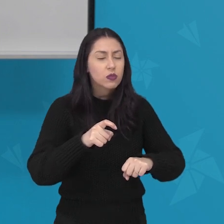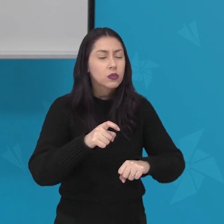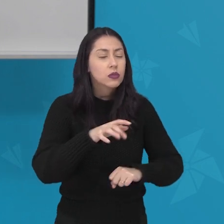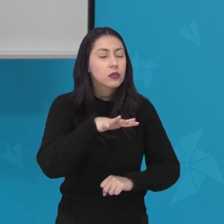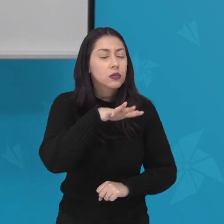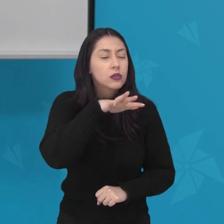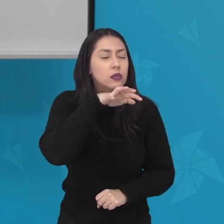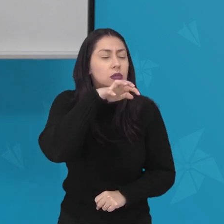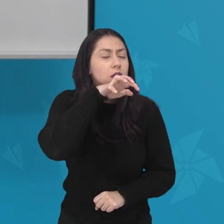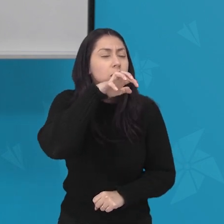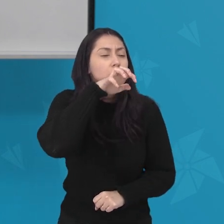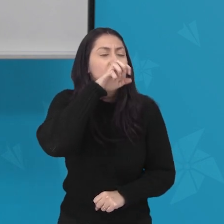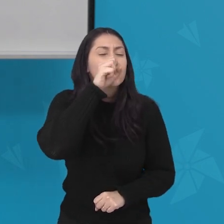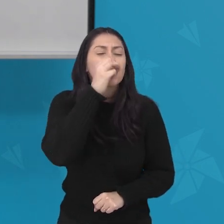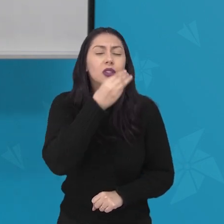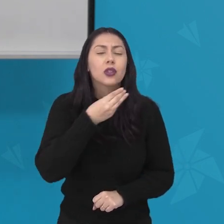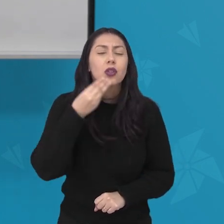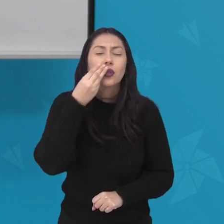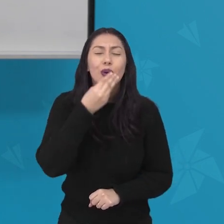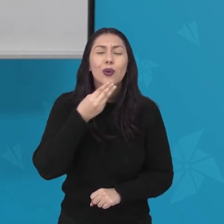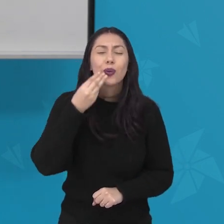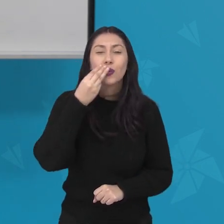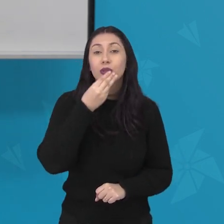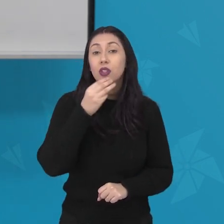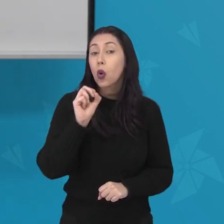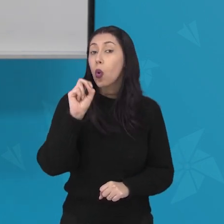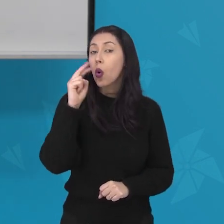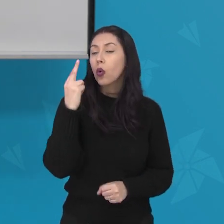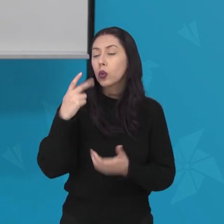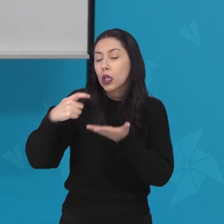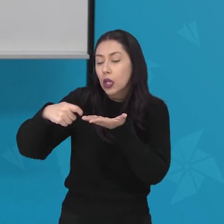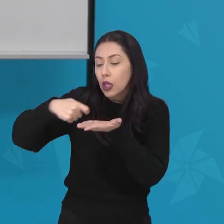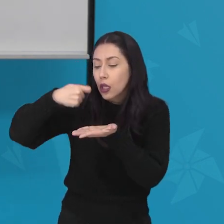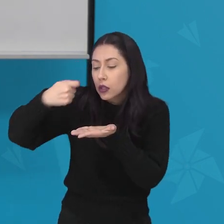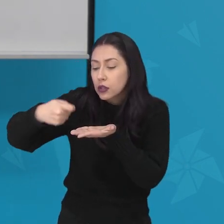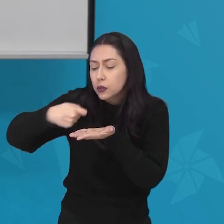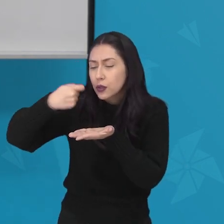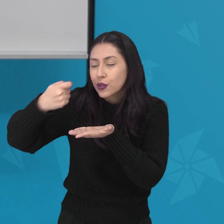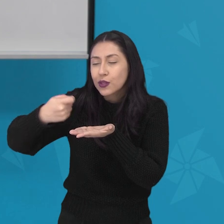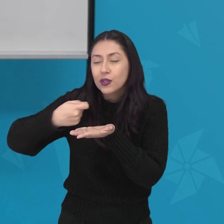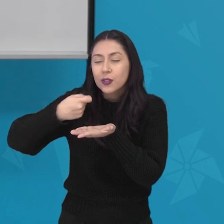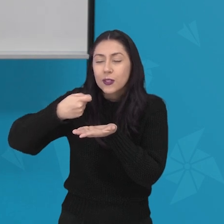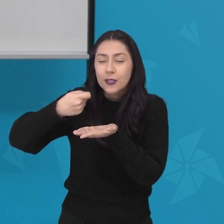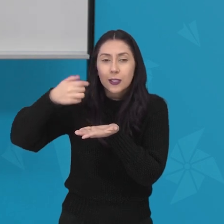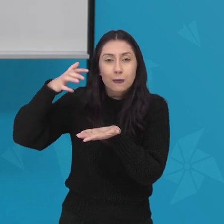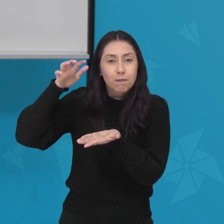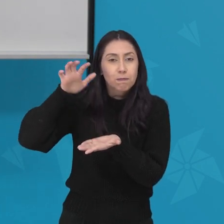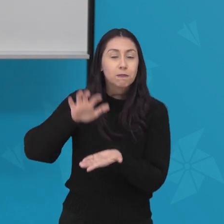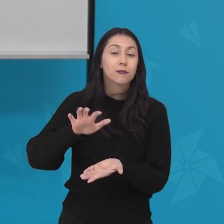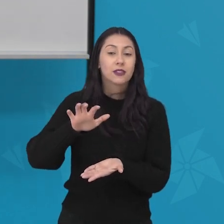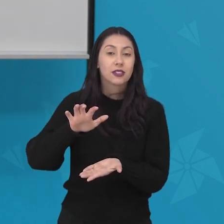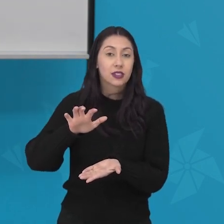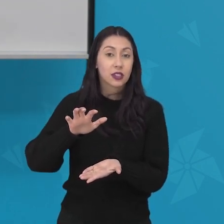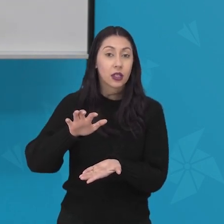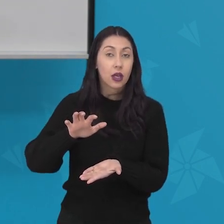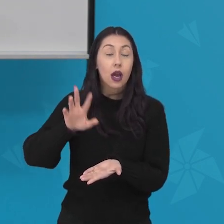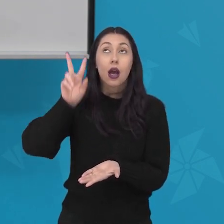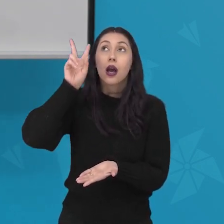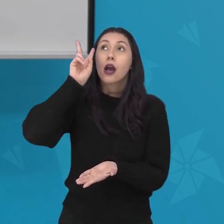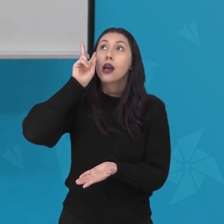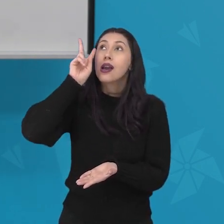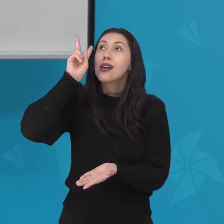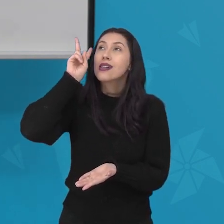sentimos aquele odor de um doce ou de uma comida muito específica, a